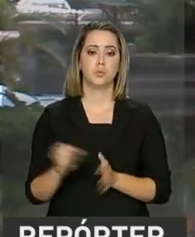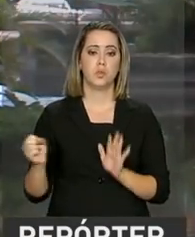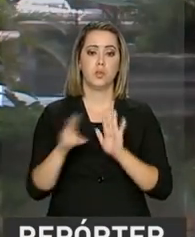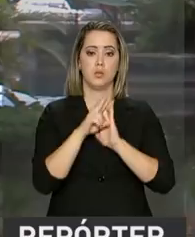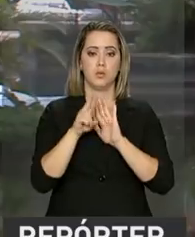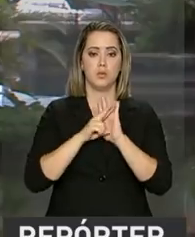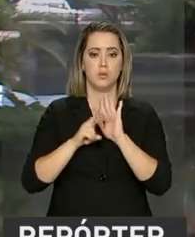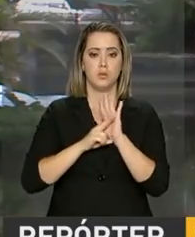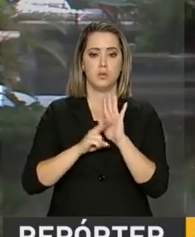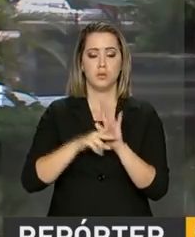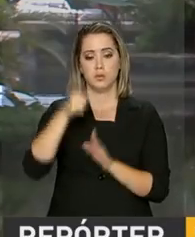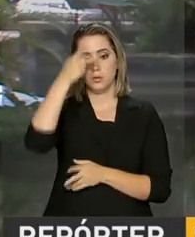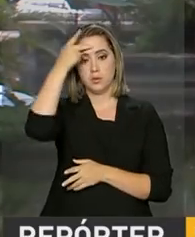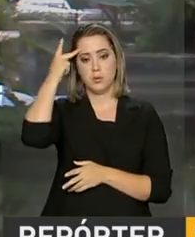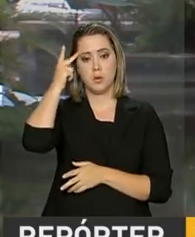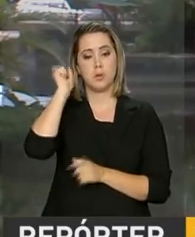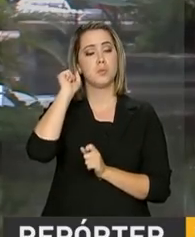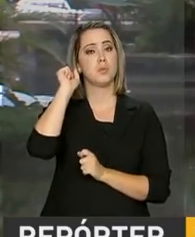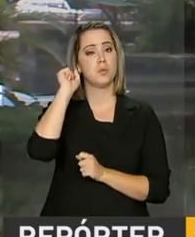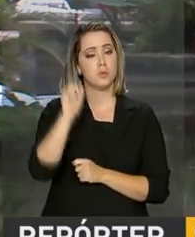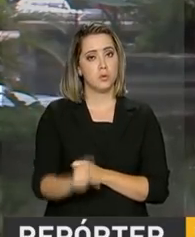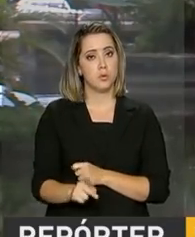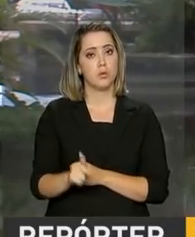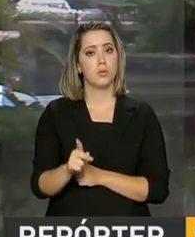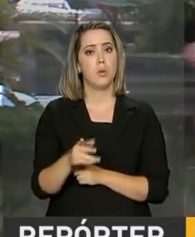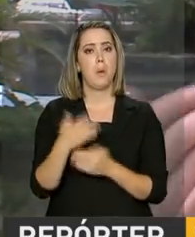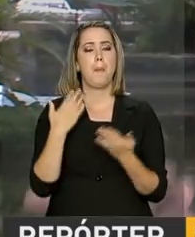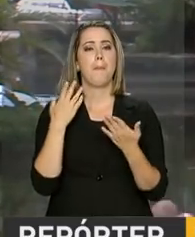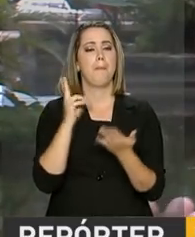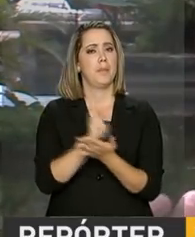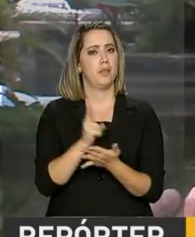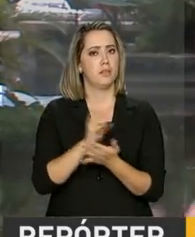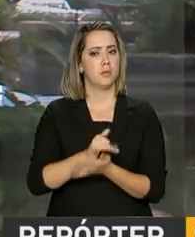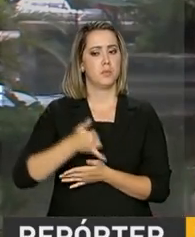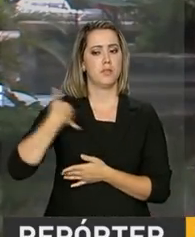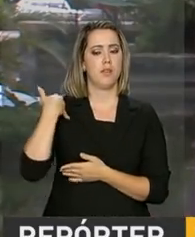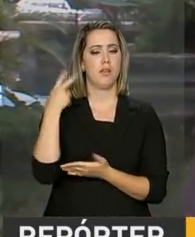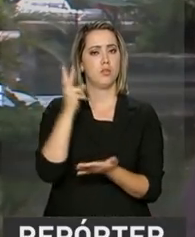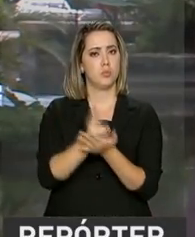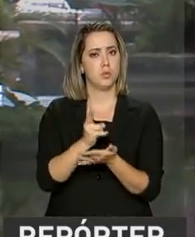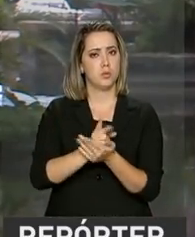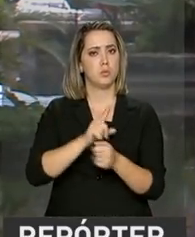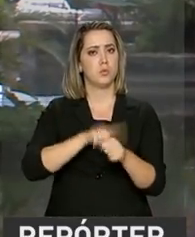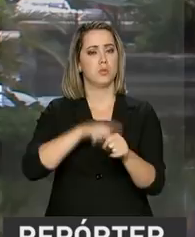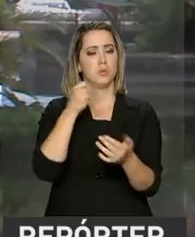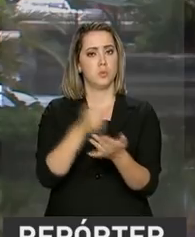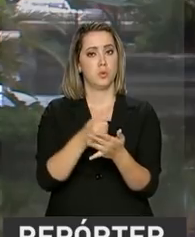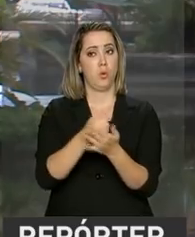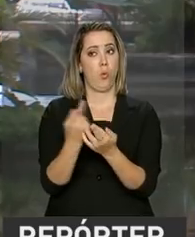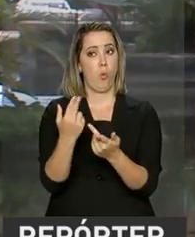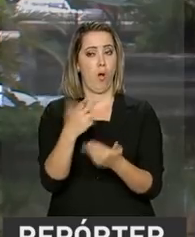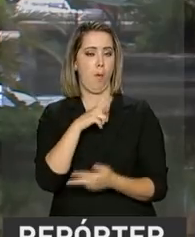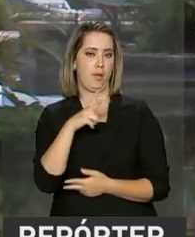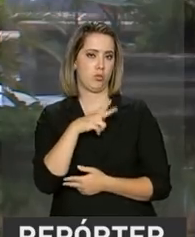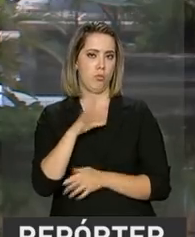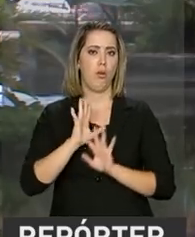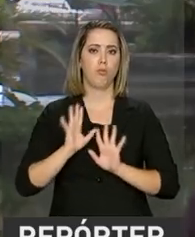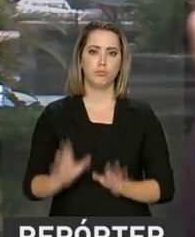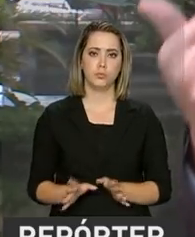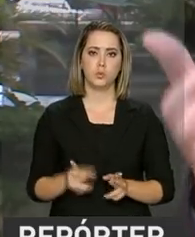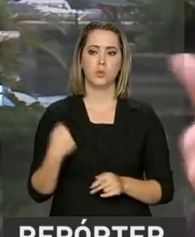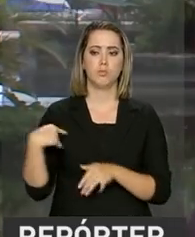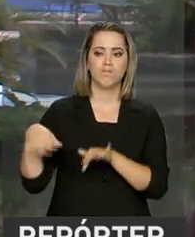públicos vão se aposentar no mesmo na mesma idade com o mesmo tempo de contribuição da iniciativa privada mas temos uma